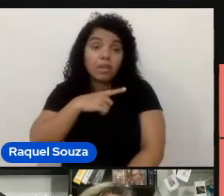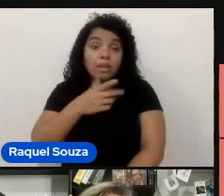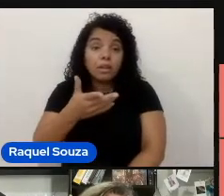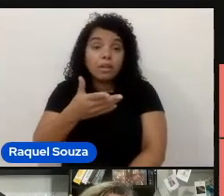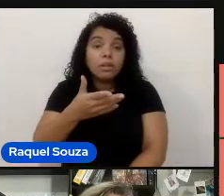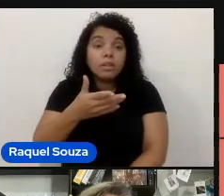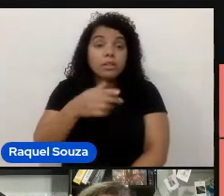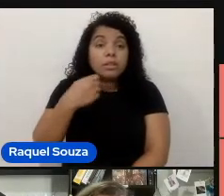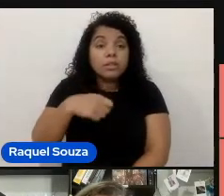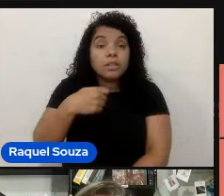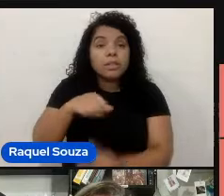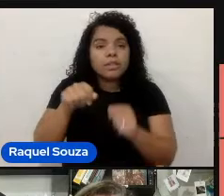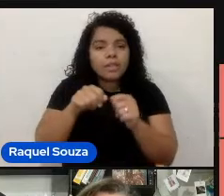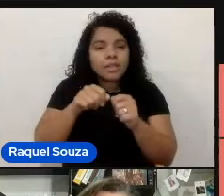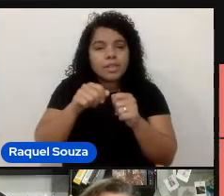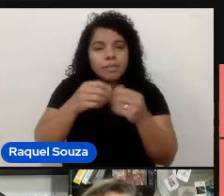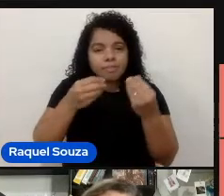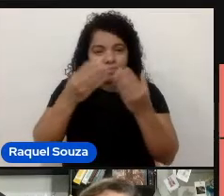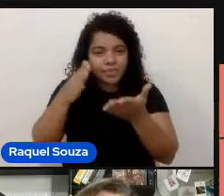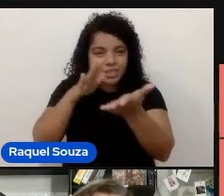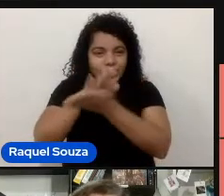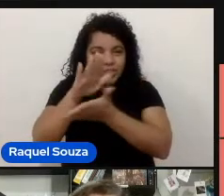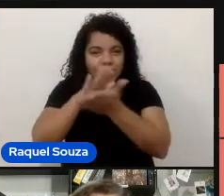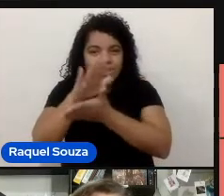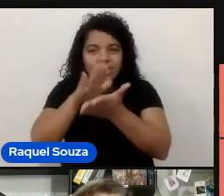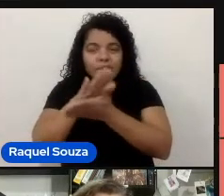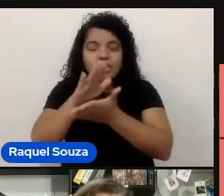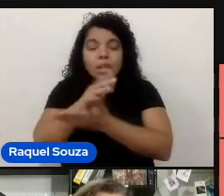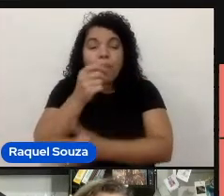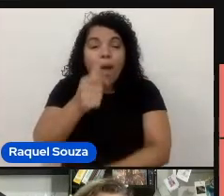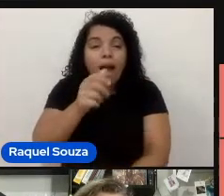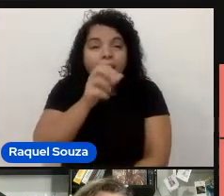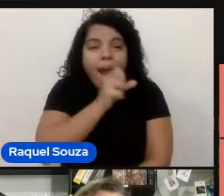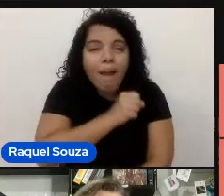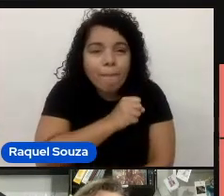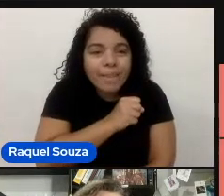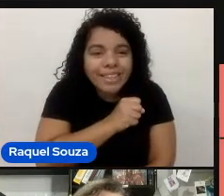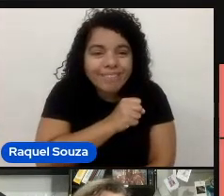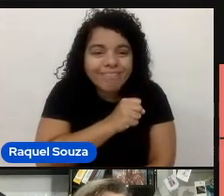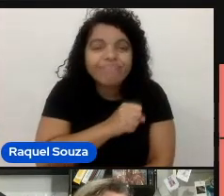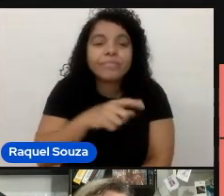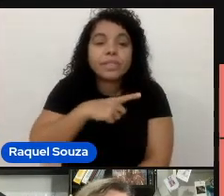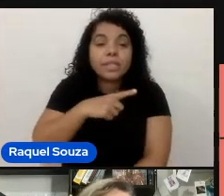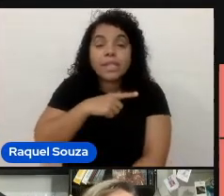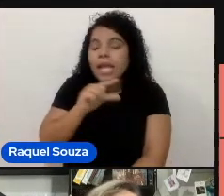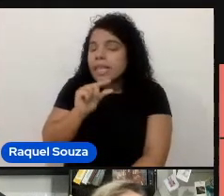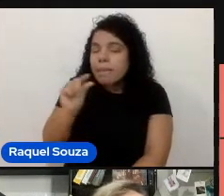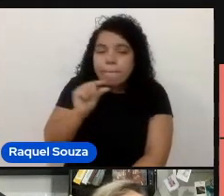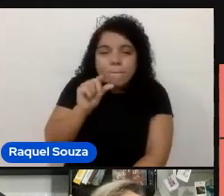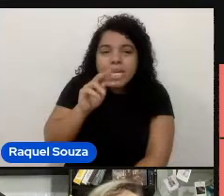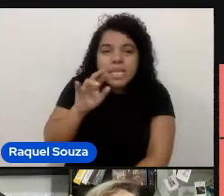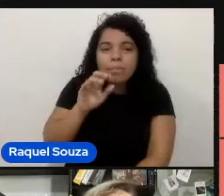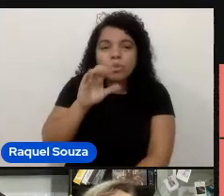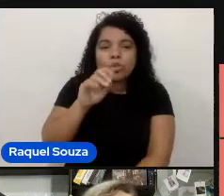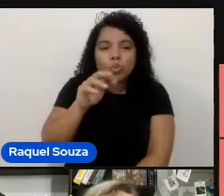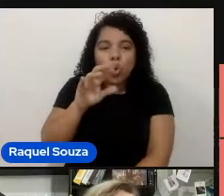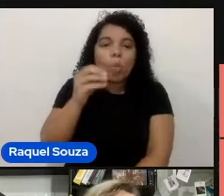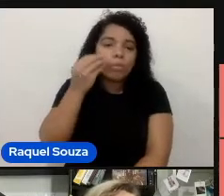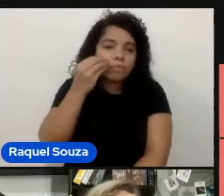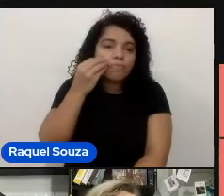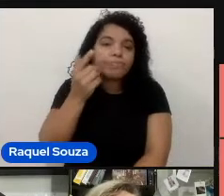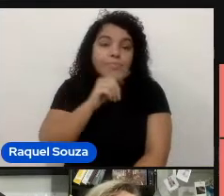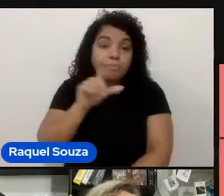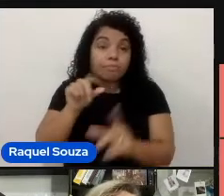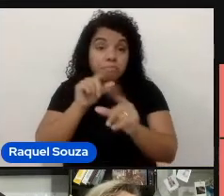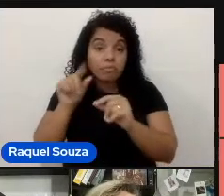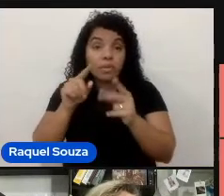você precisa fazer uma entrega em produção muito, muito rápida, você tem ali minimamente um escopo de testes para definir, para